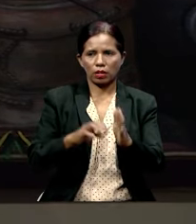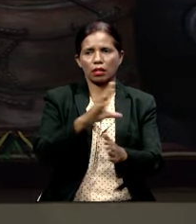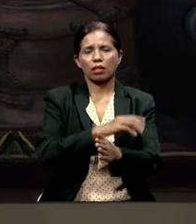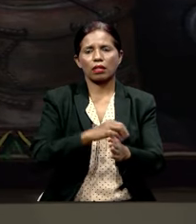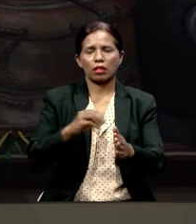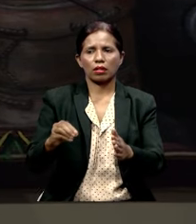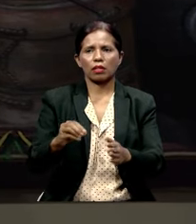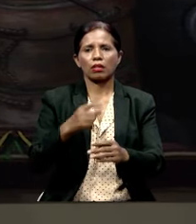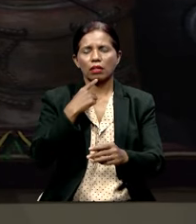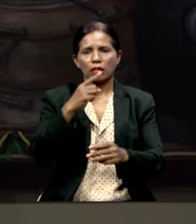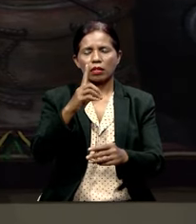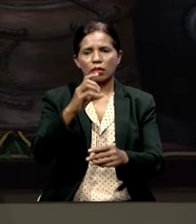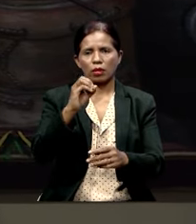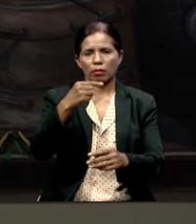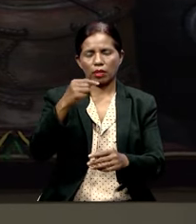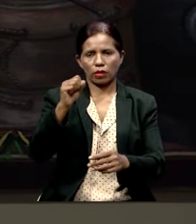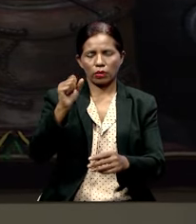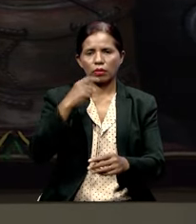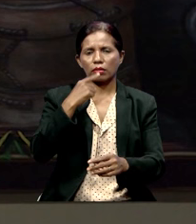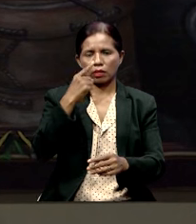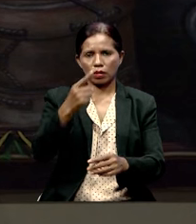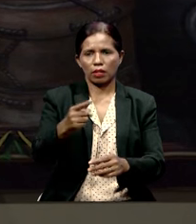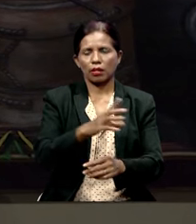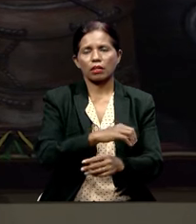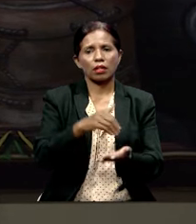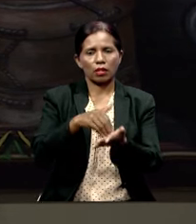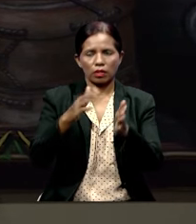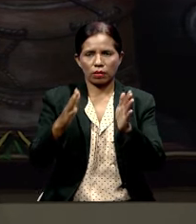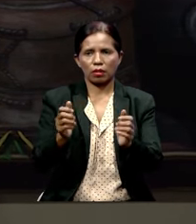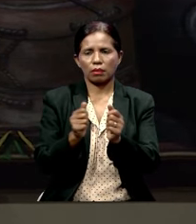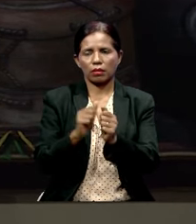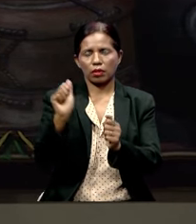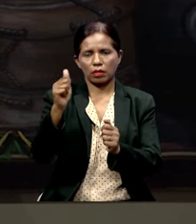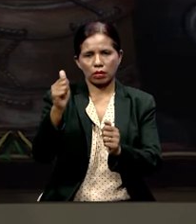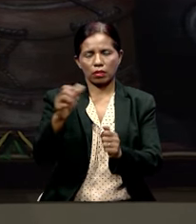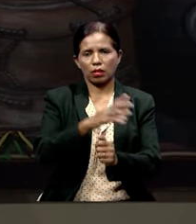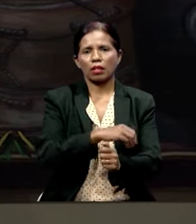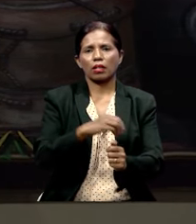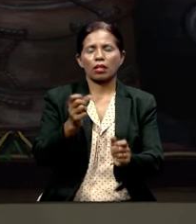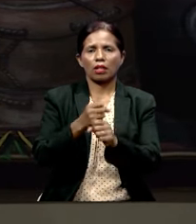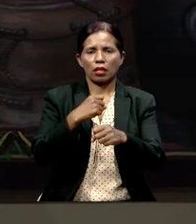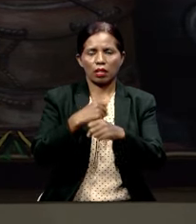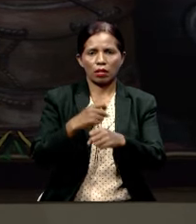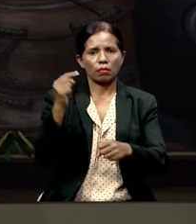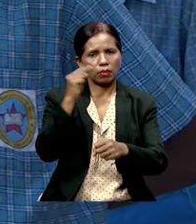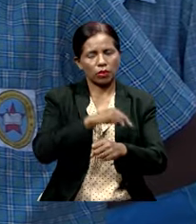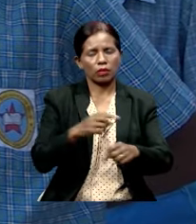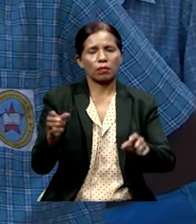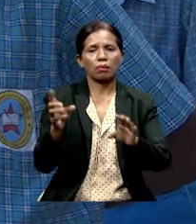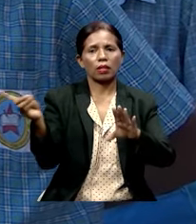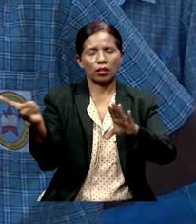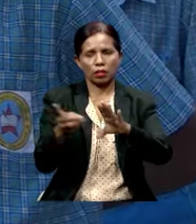Técnico Vocacional, Domingos López Lemos Mos declara, estudante na Insanulo nebe alegadamente halo falsificação ba